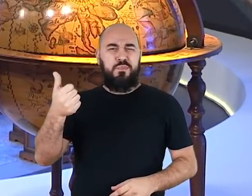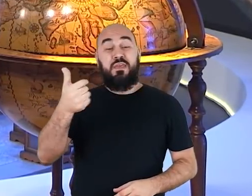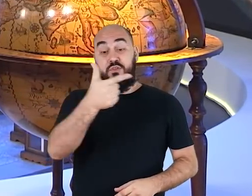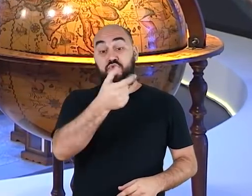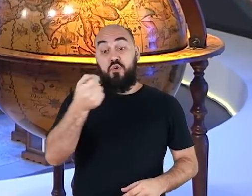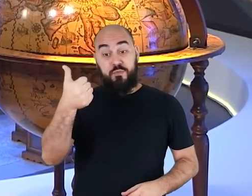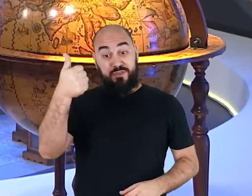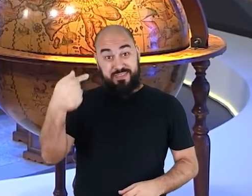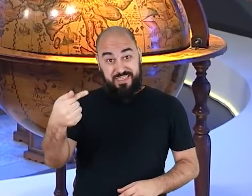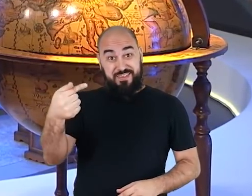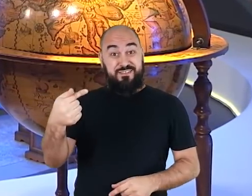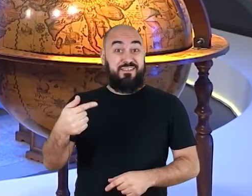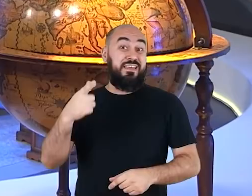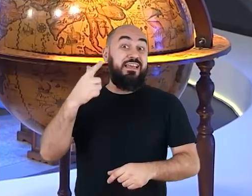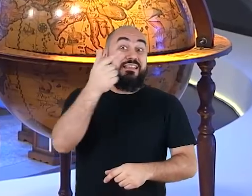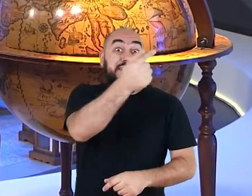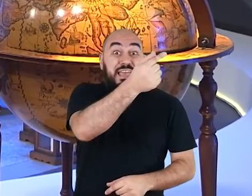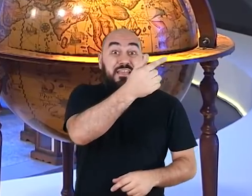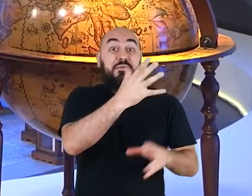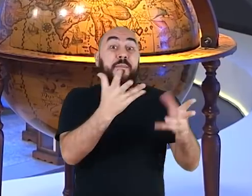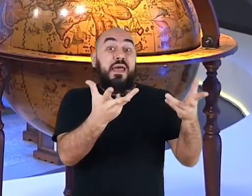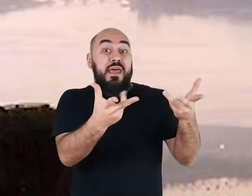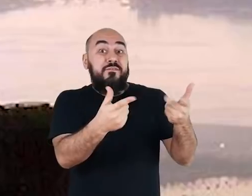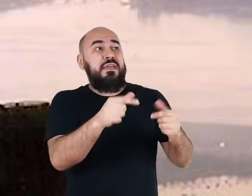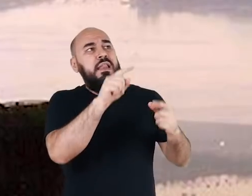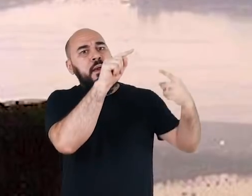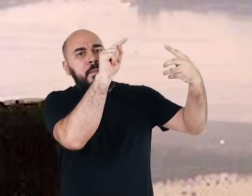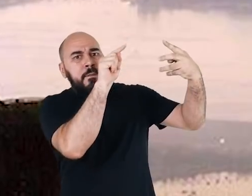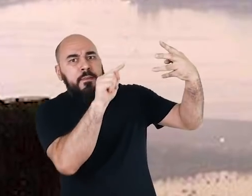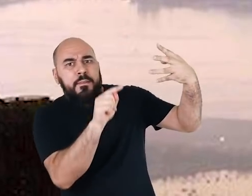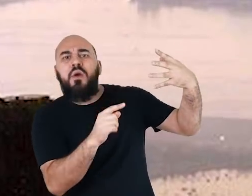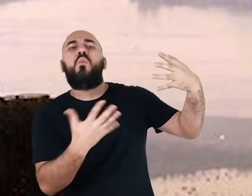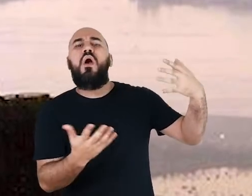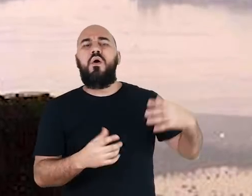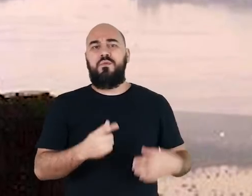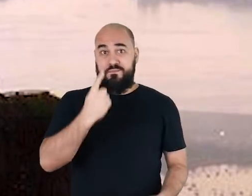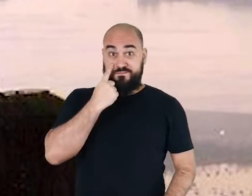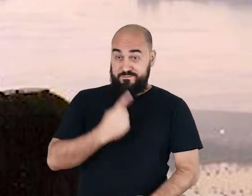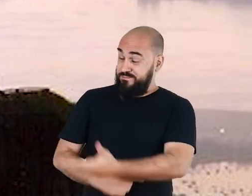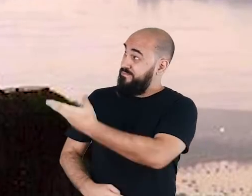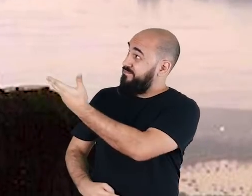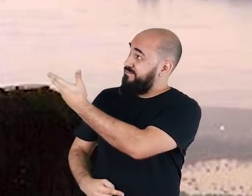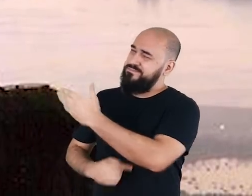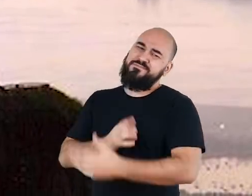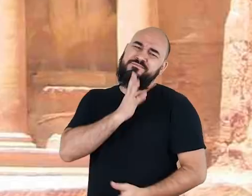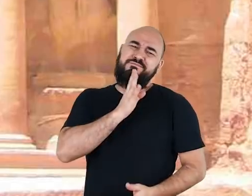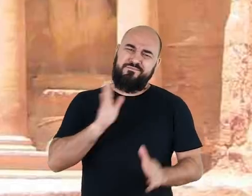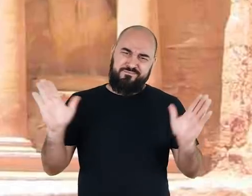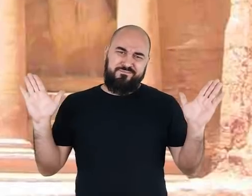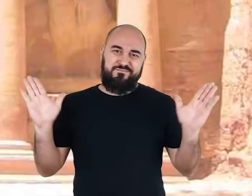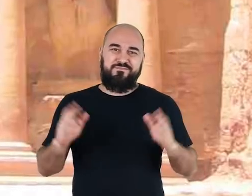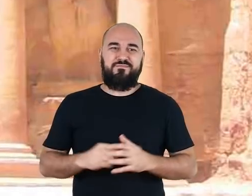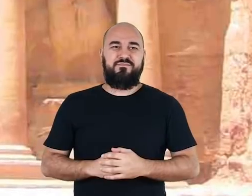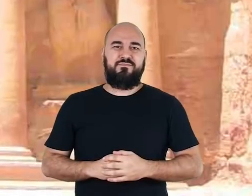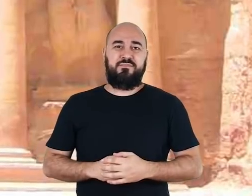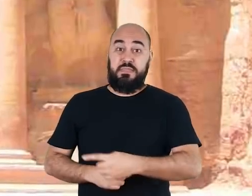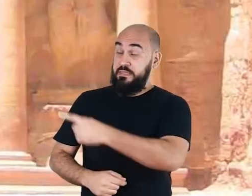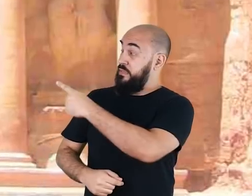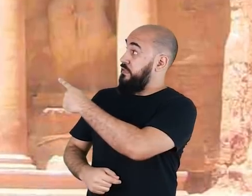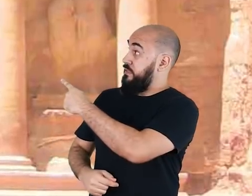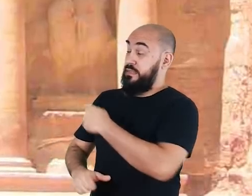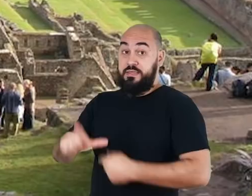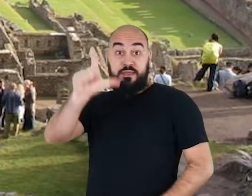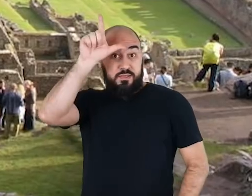7 maravilhas selecionadas foram as seguintes: o Cristo Redentor do Rio de Janeiro, Brasil, as ruínas de Petra,